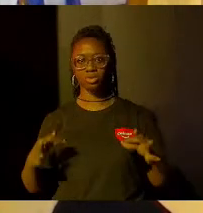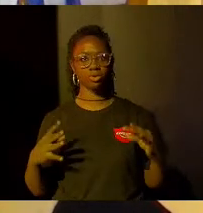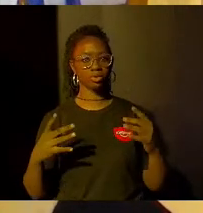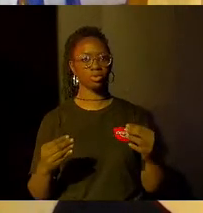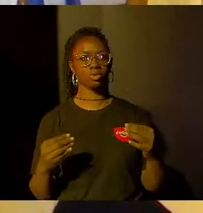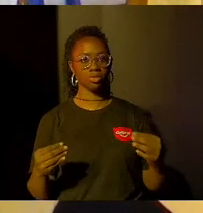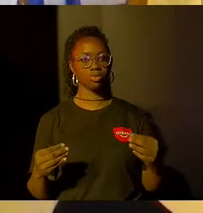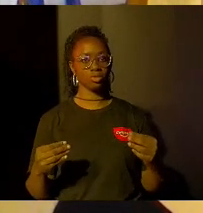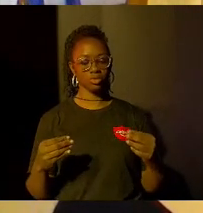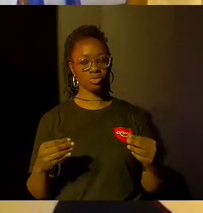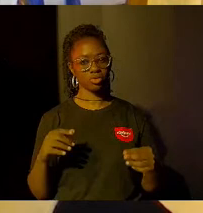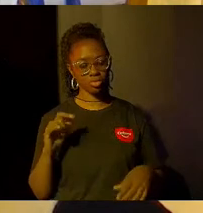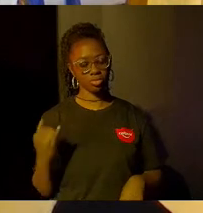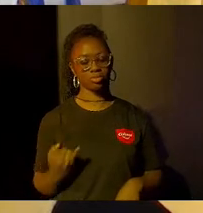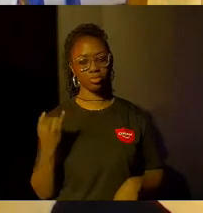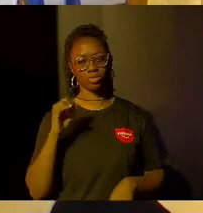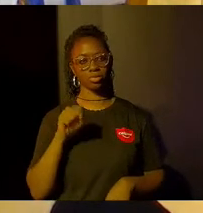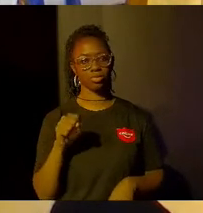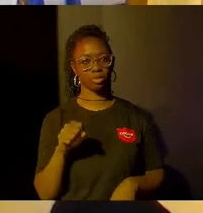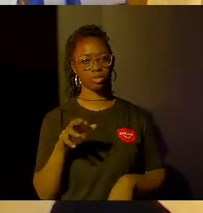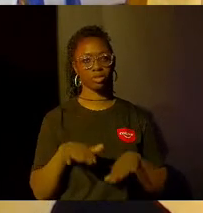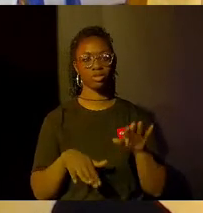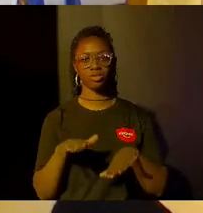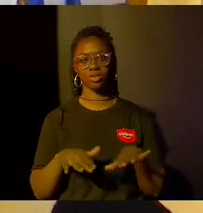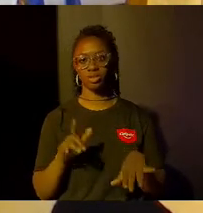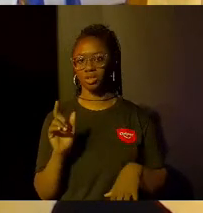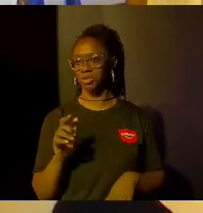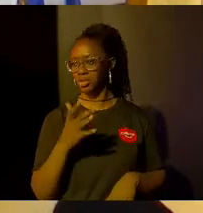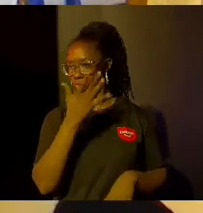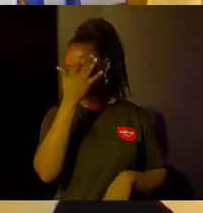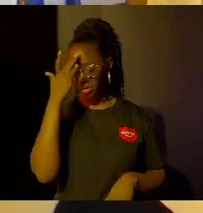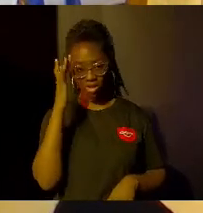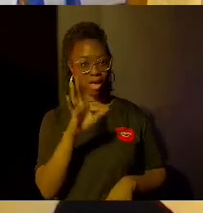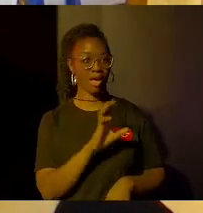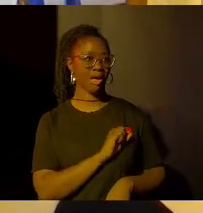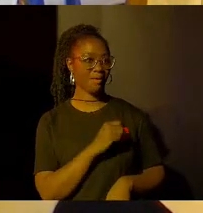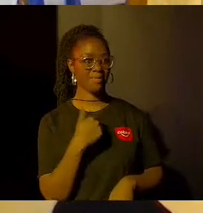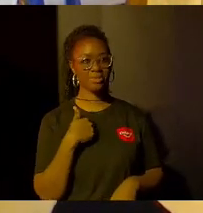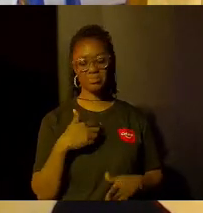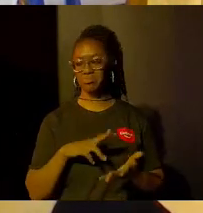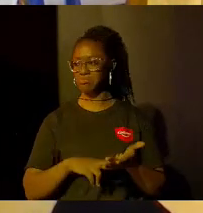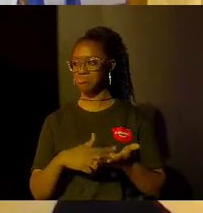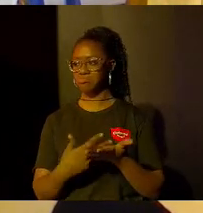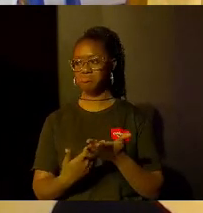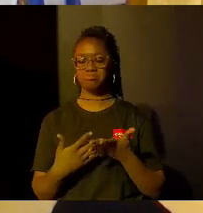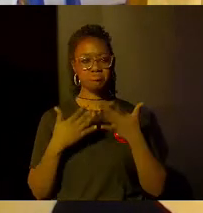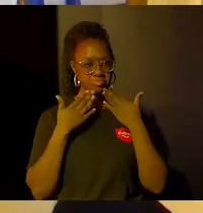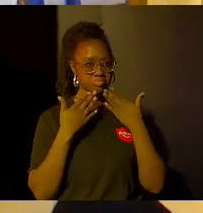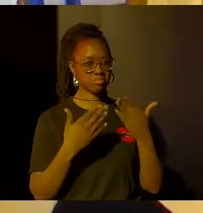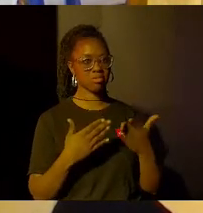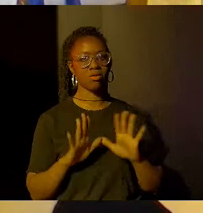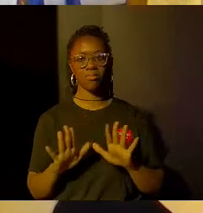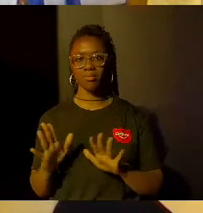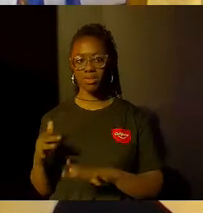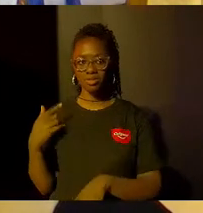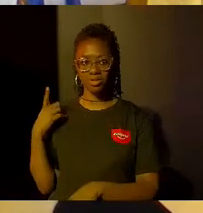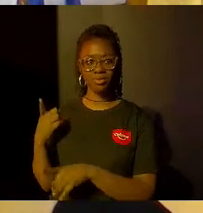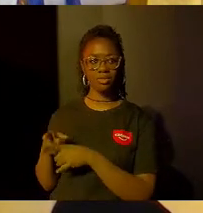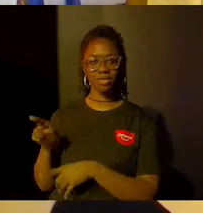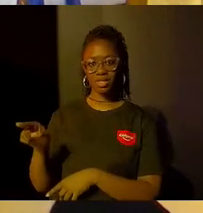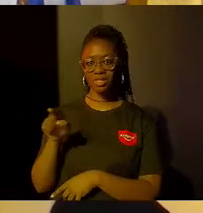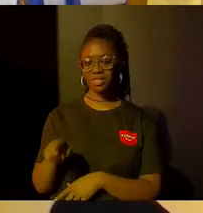tem cena que as pessoas amam quando eu tô interpretando eu sempre penso ali Nossa eu descobri isso batendo um papo com a minha